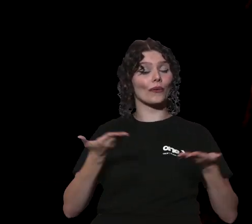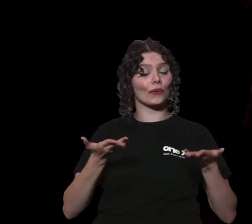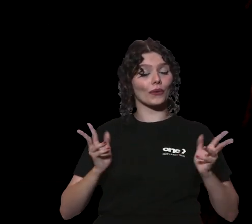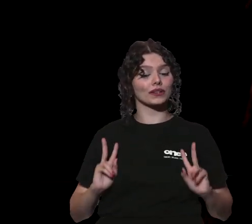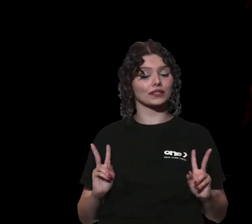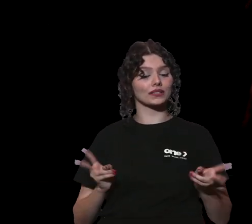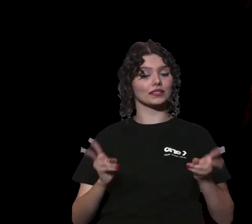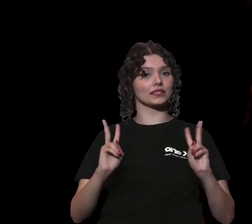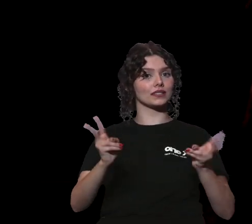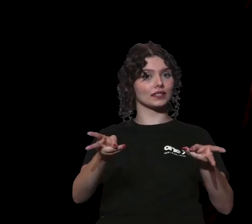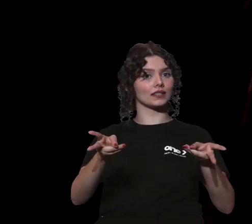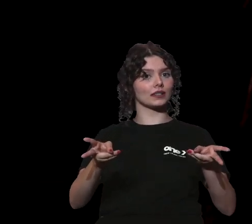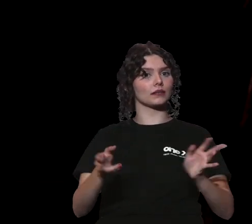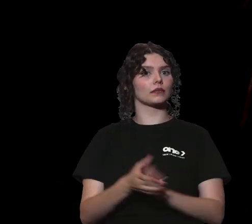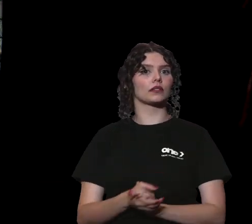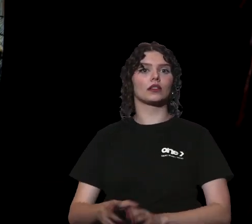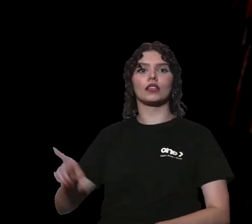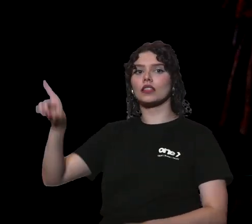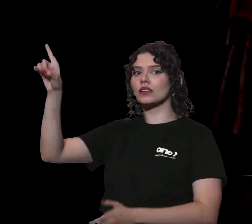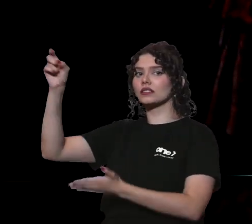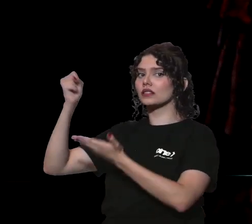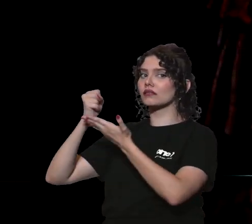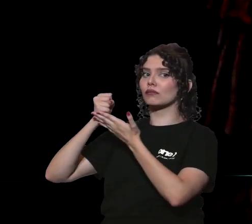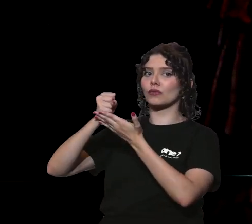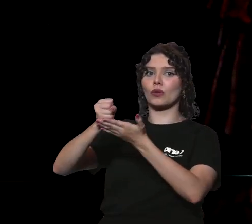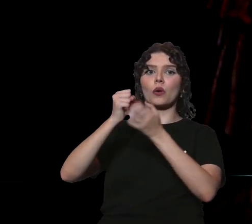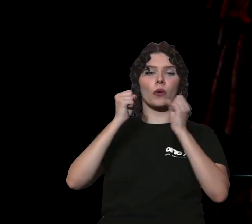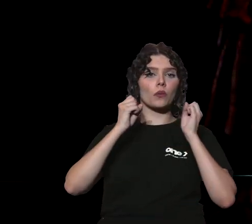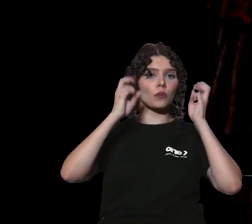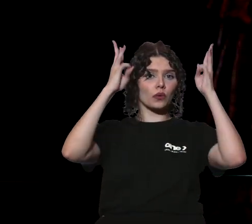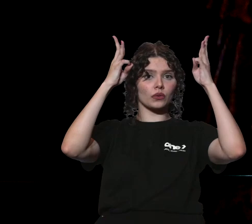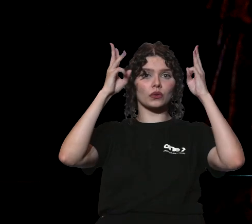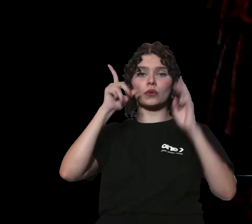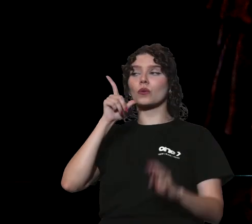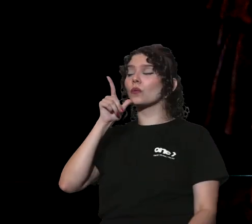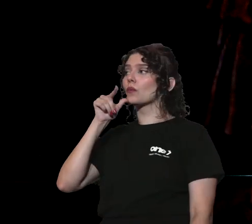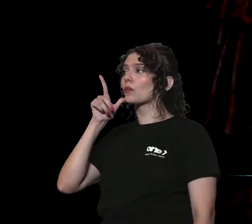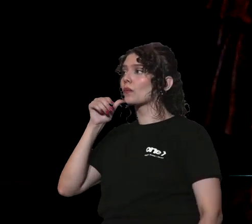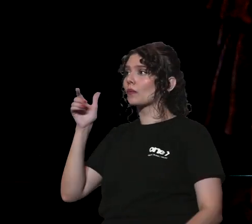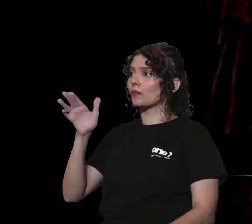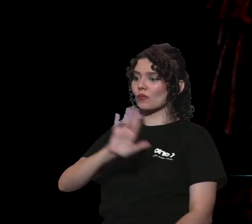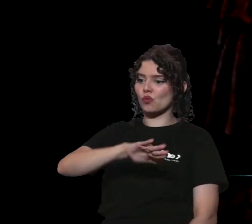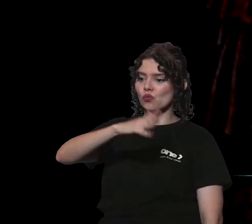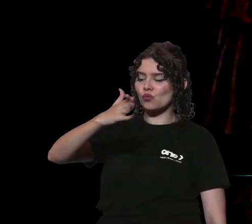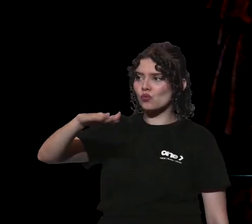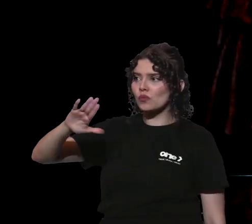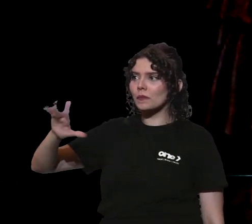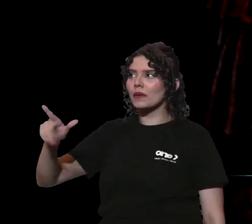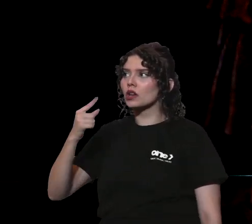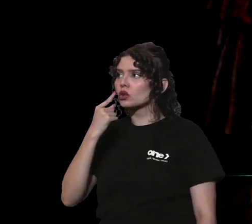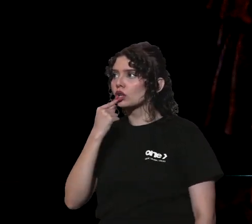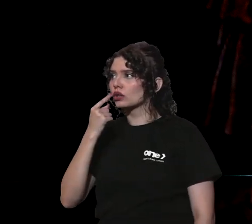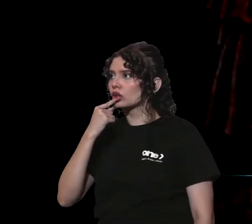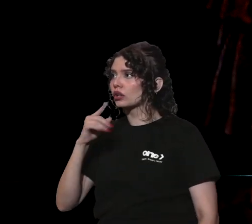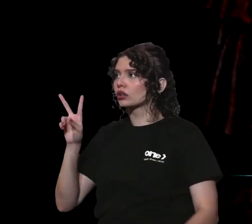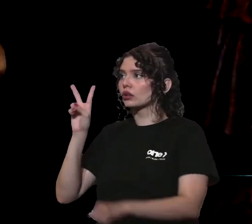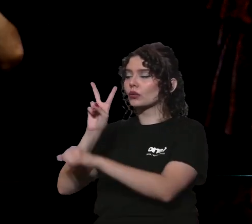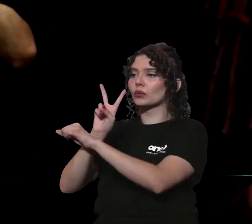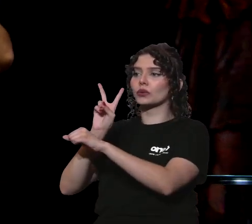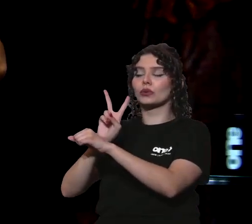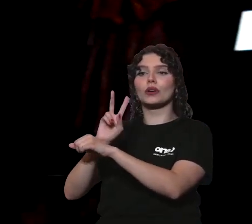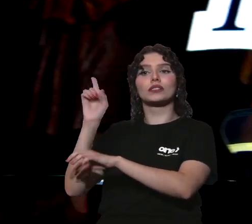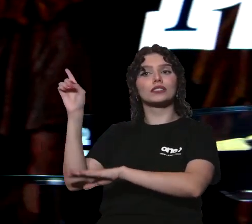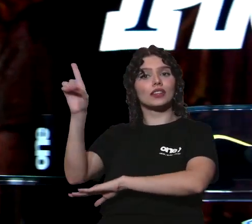mesmo para sempre. O Deus que ajudou Moisés a passar pelo Mar Vermelho foi o mesmo Deus que cuidou de Davi quando ele levou a